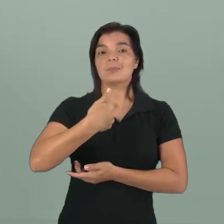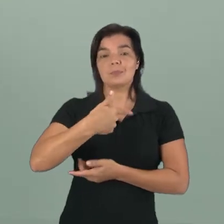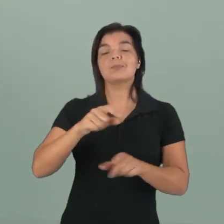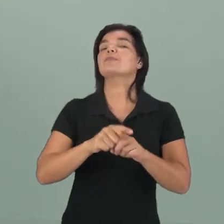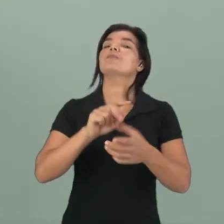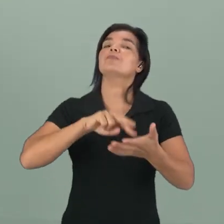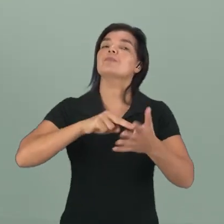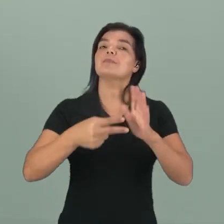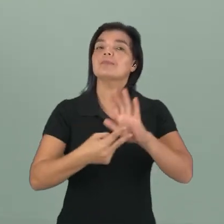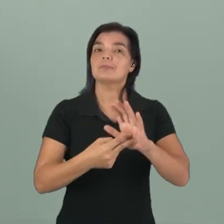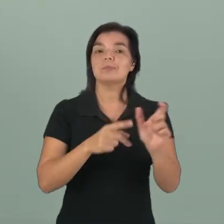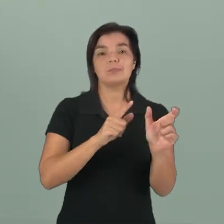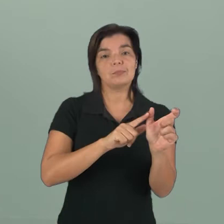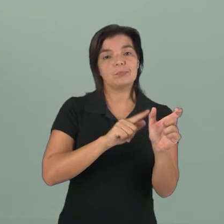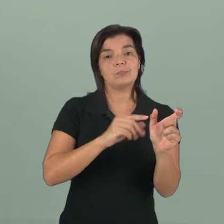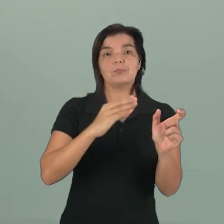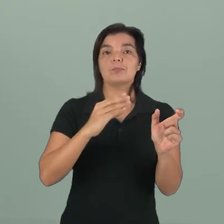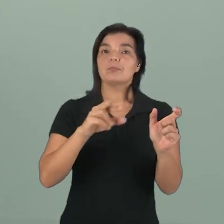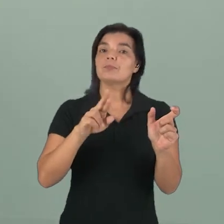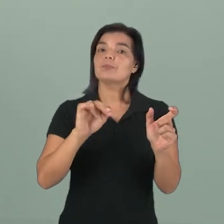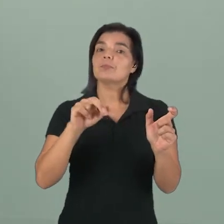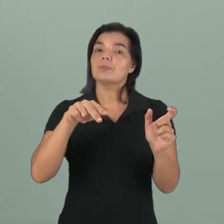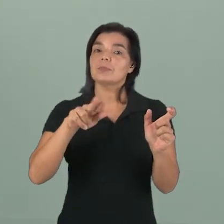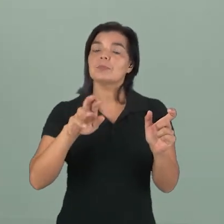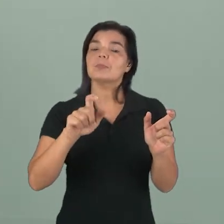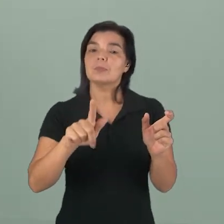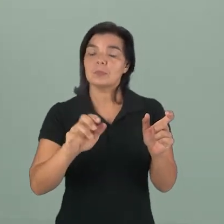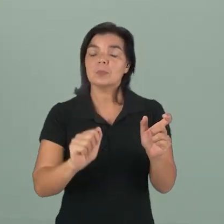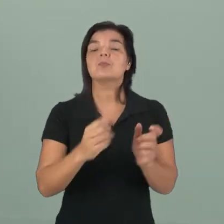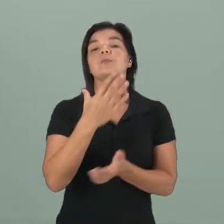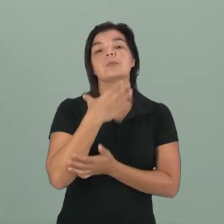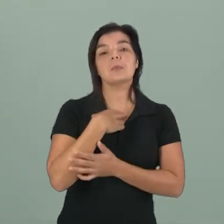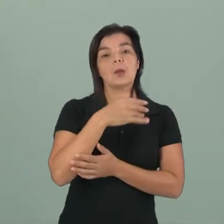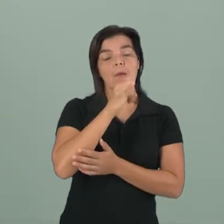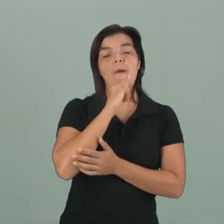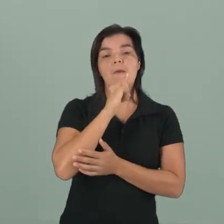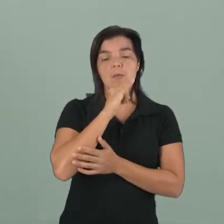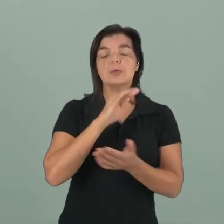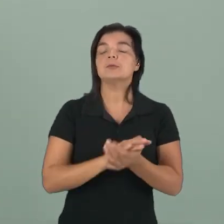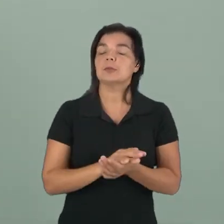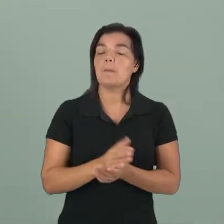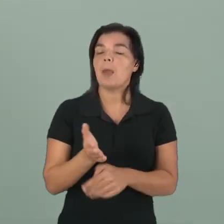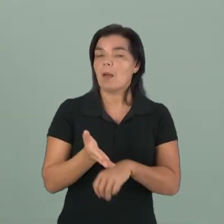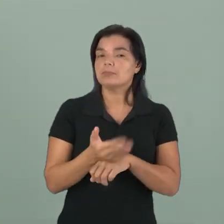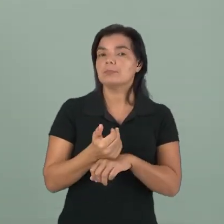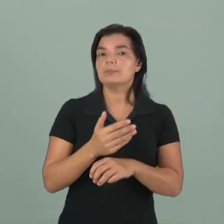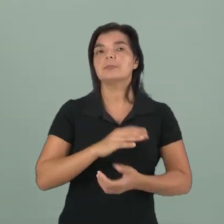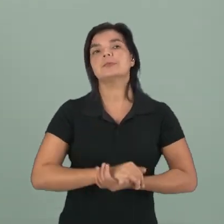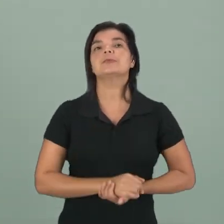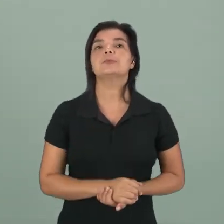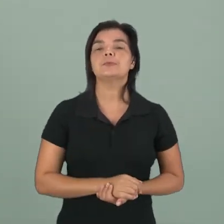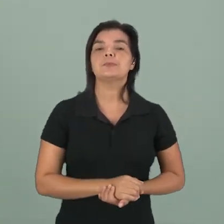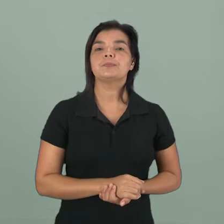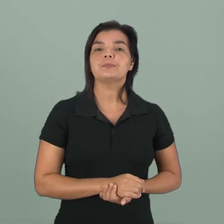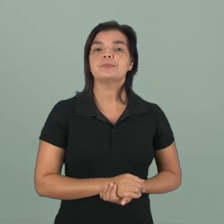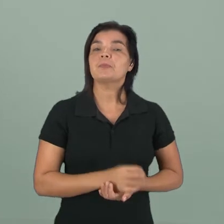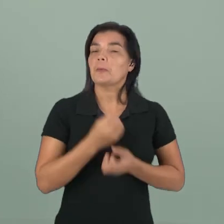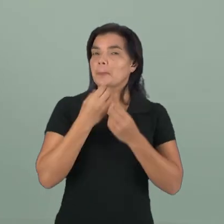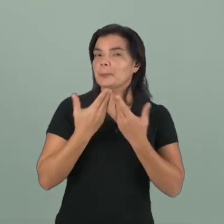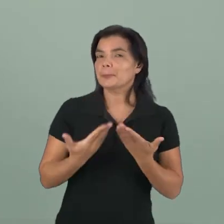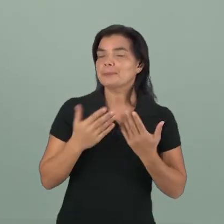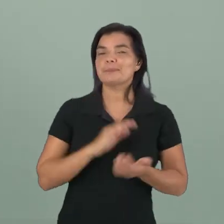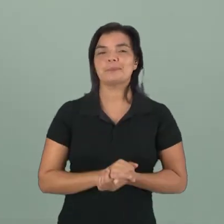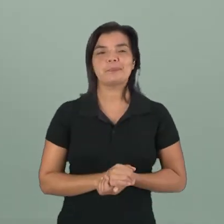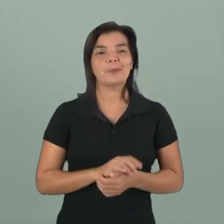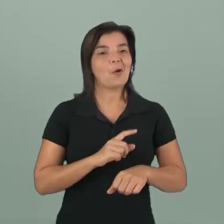o que é aí o termo cringe. Então, cringe é um exemplo de estrangeirismo bem atual, ok? Muito bem,